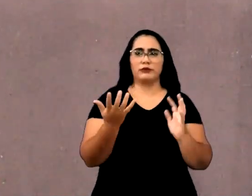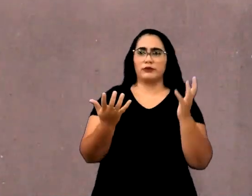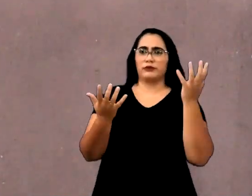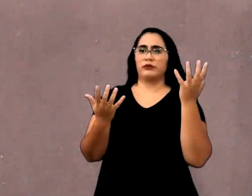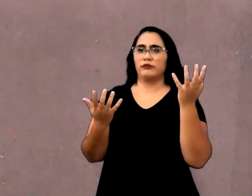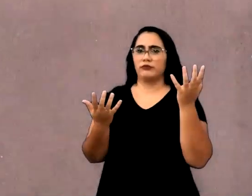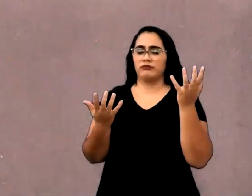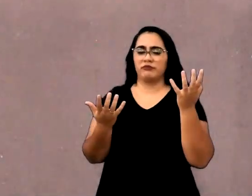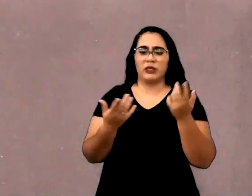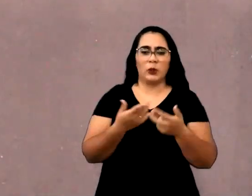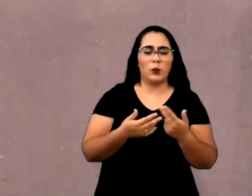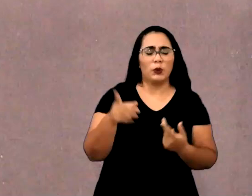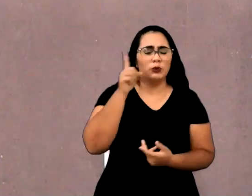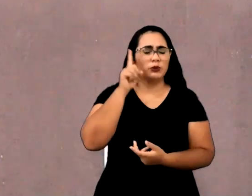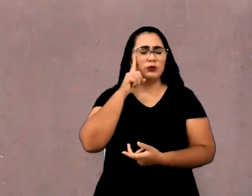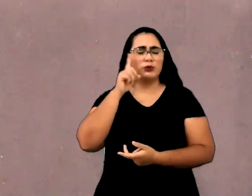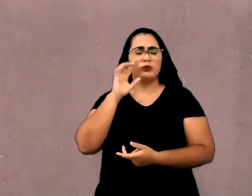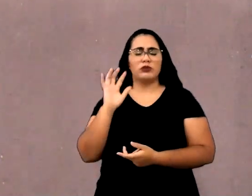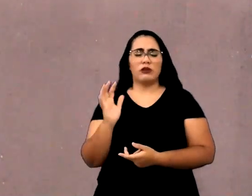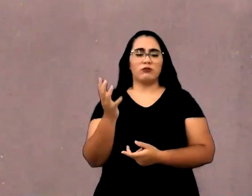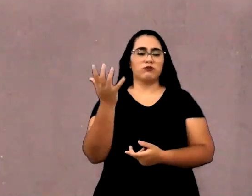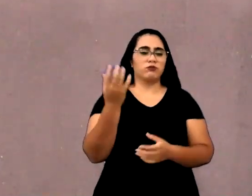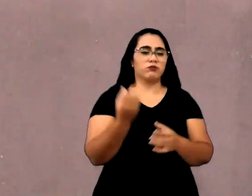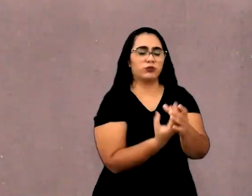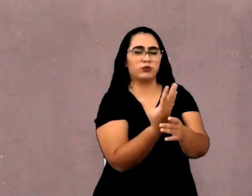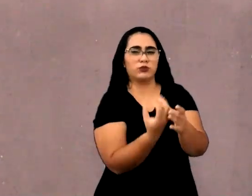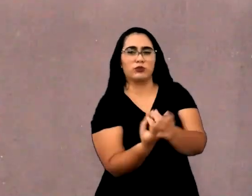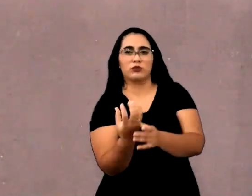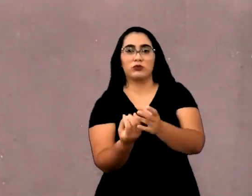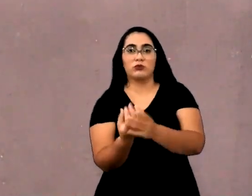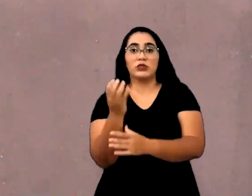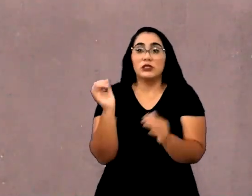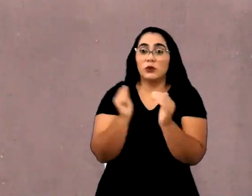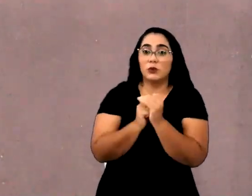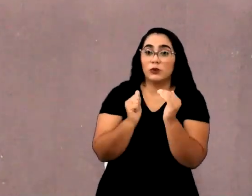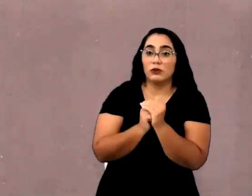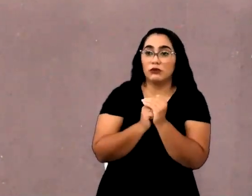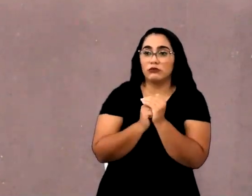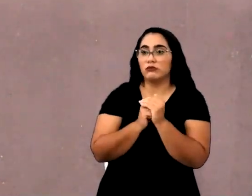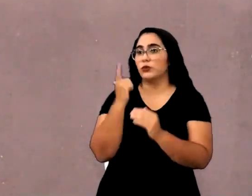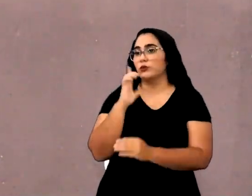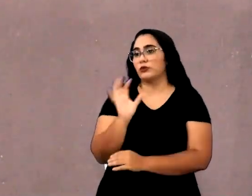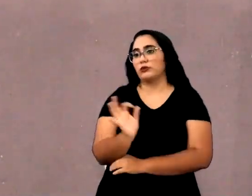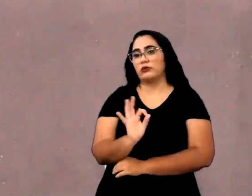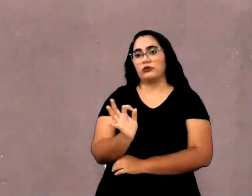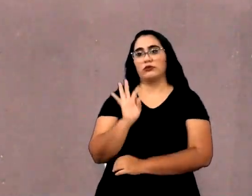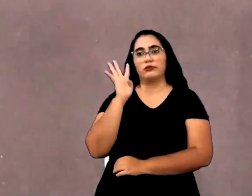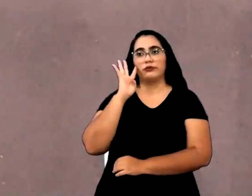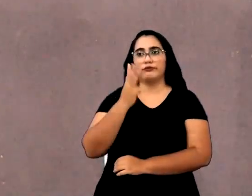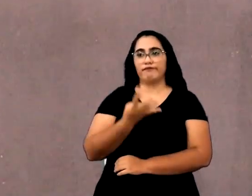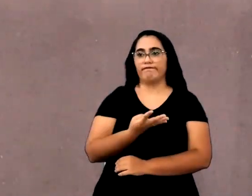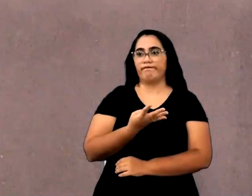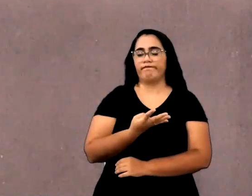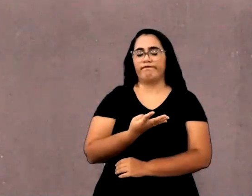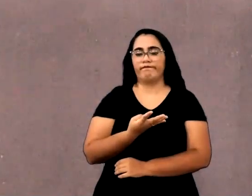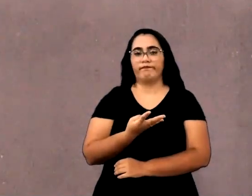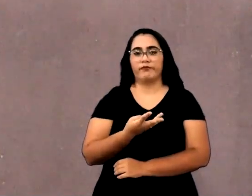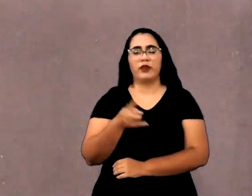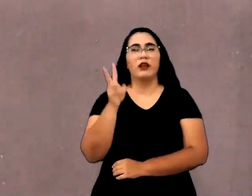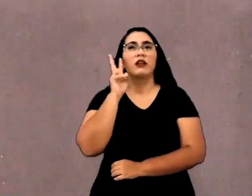nossos obstáculos diários da nossa vida, sem a oração. Me lembrei